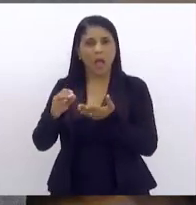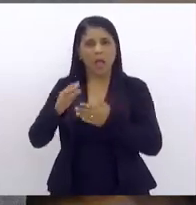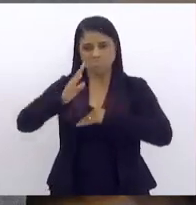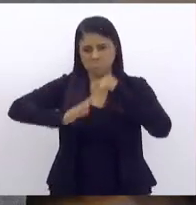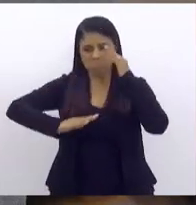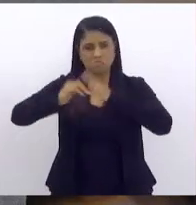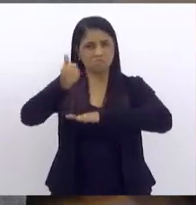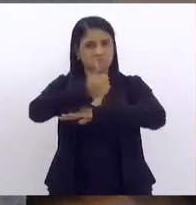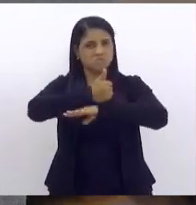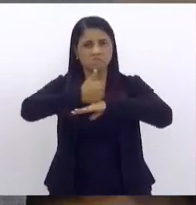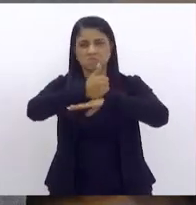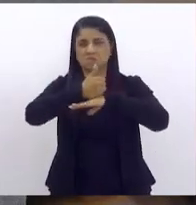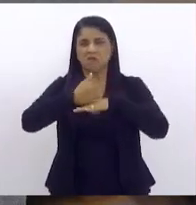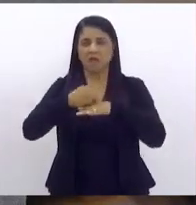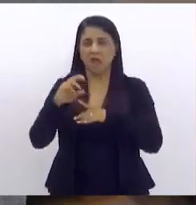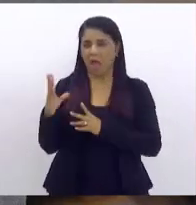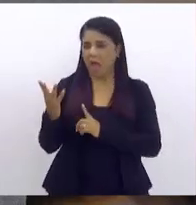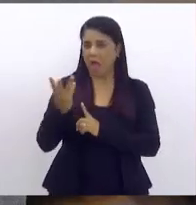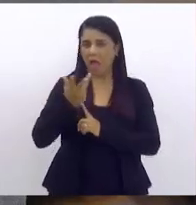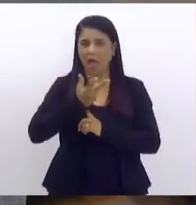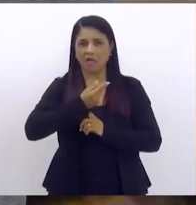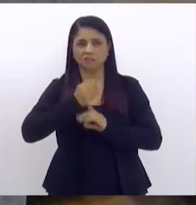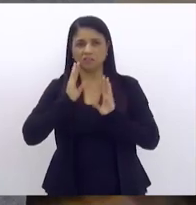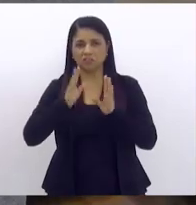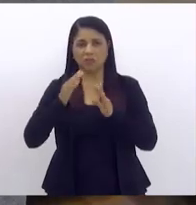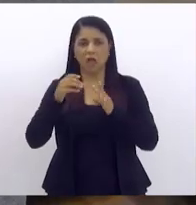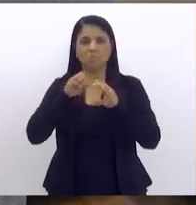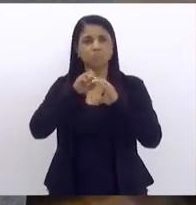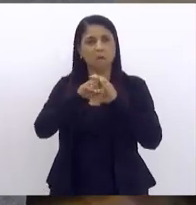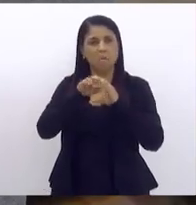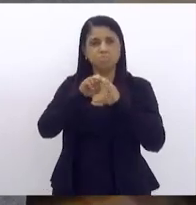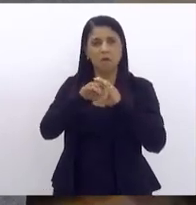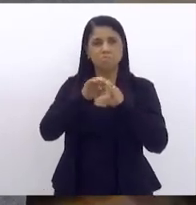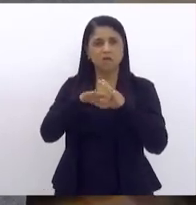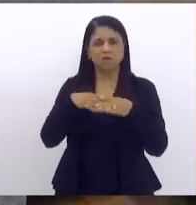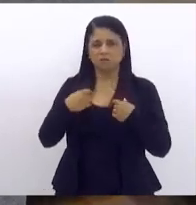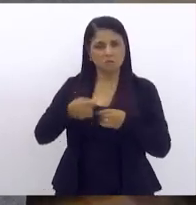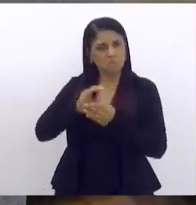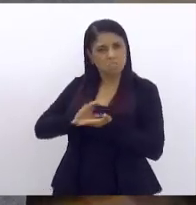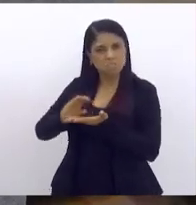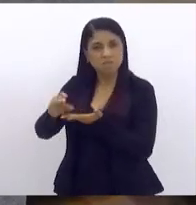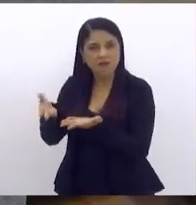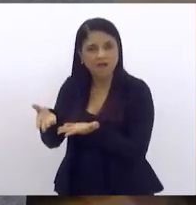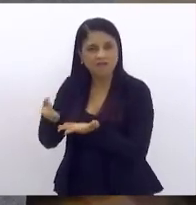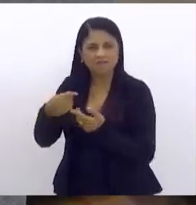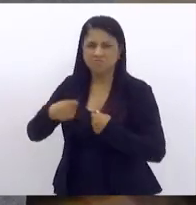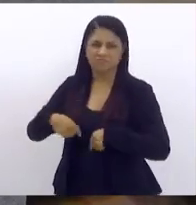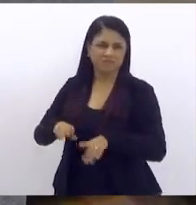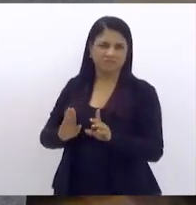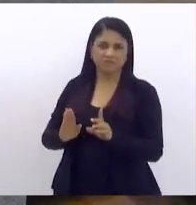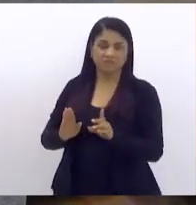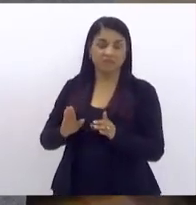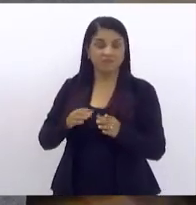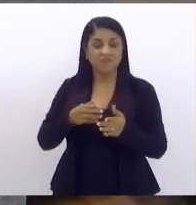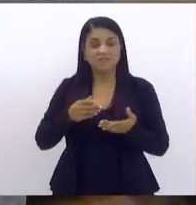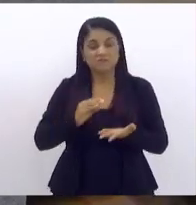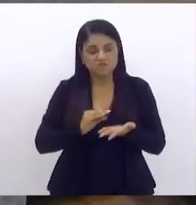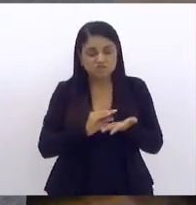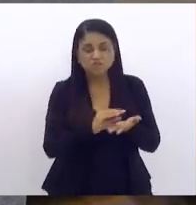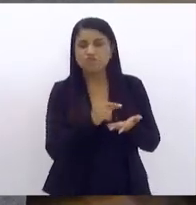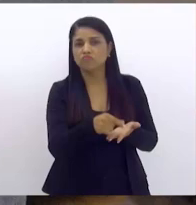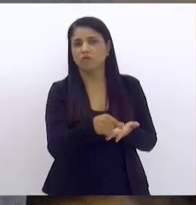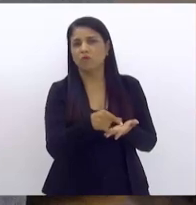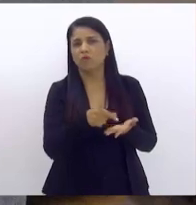artistas que já são globais, que nem precisavam tanto, e com muito pouco você garante. Eu me